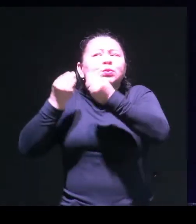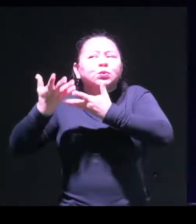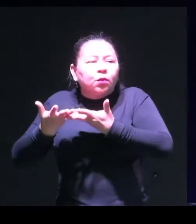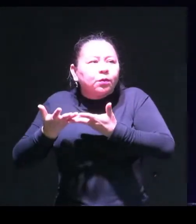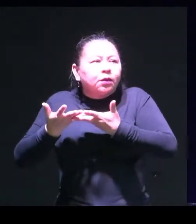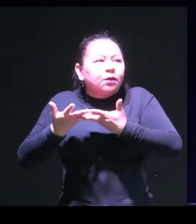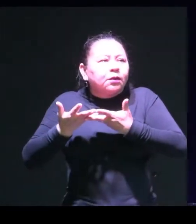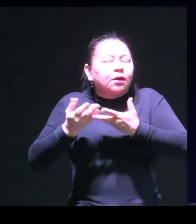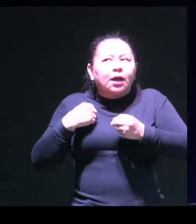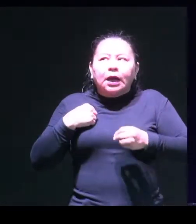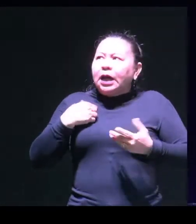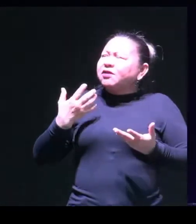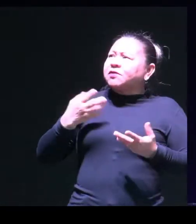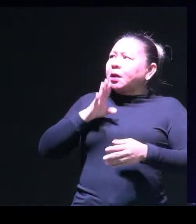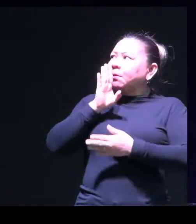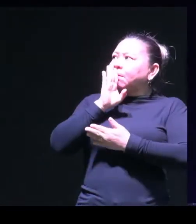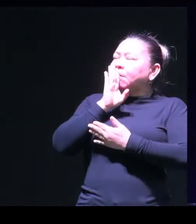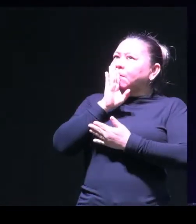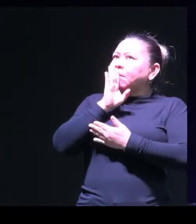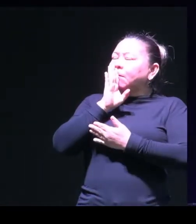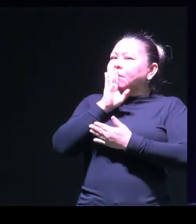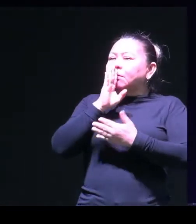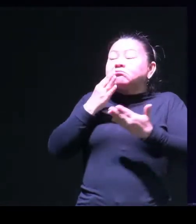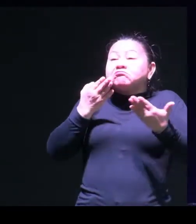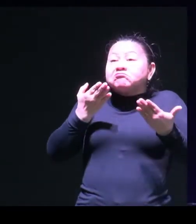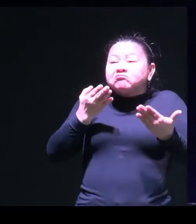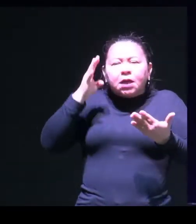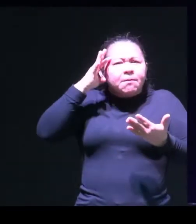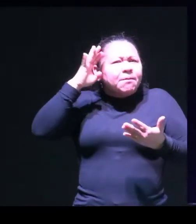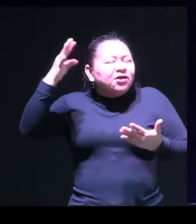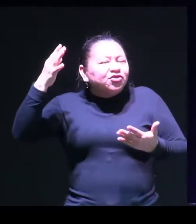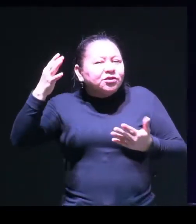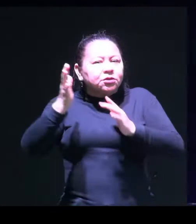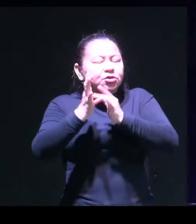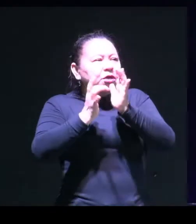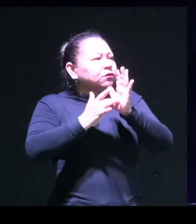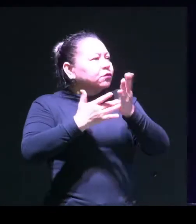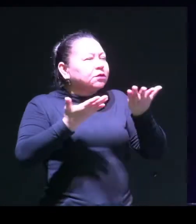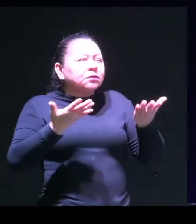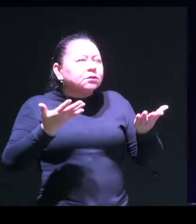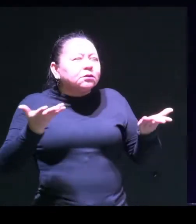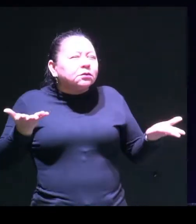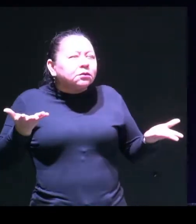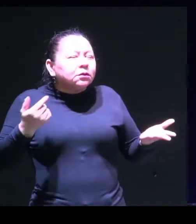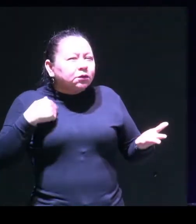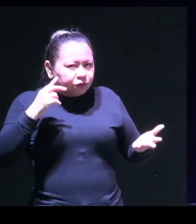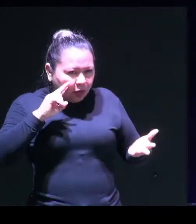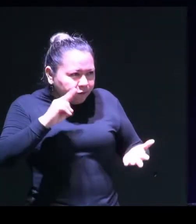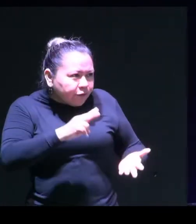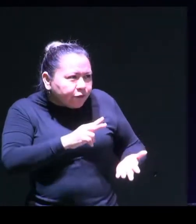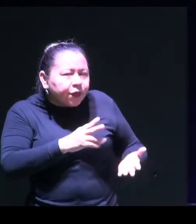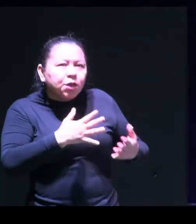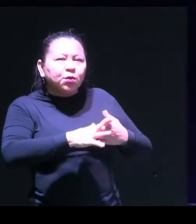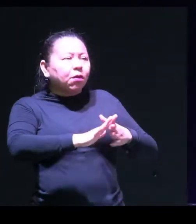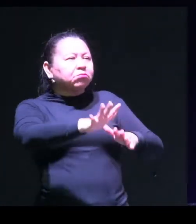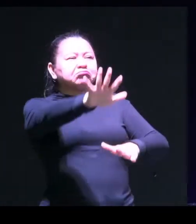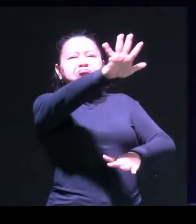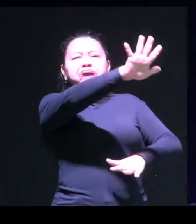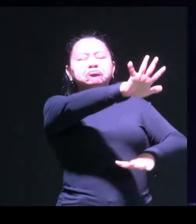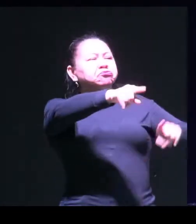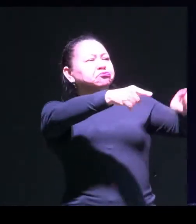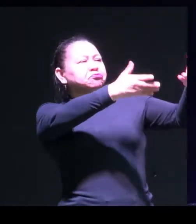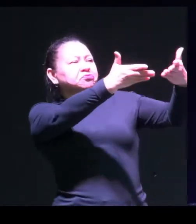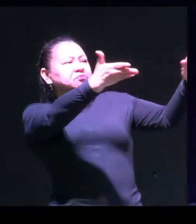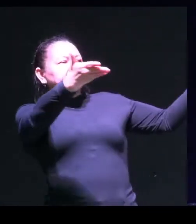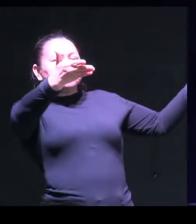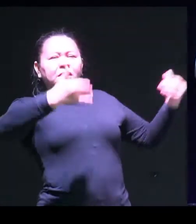Os discípulos ficaram no silêncio. Imagina, Jesus, olha só, você já viu o espetáculo que está construindo essa